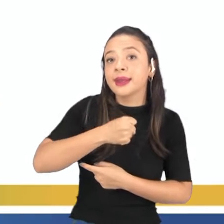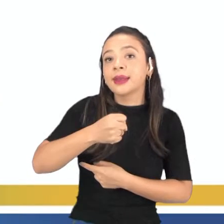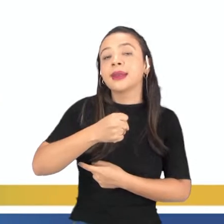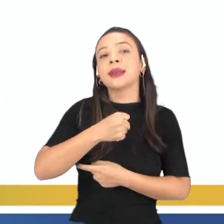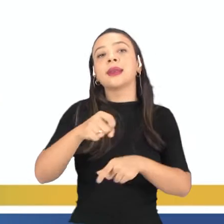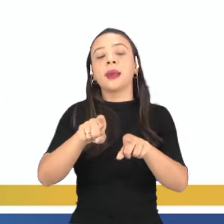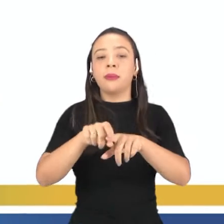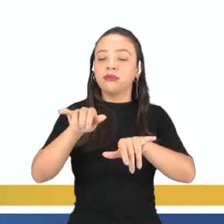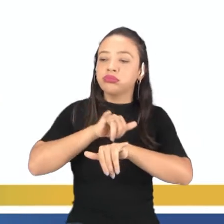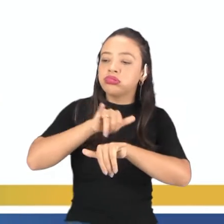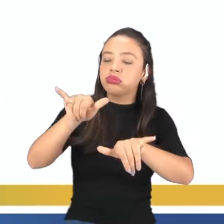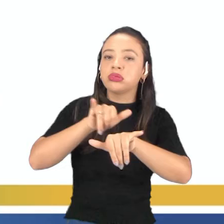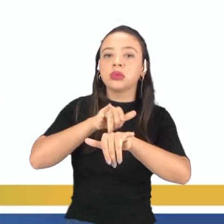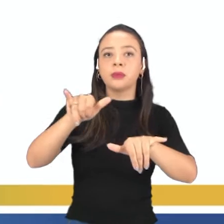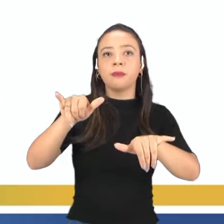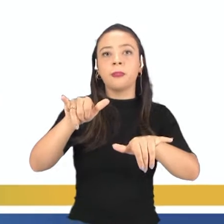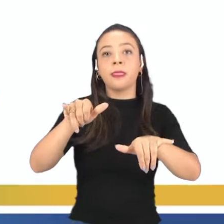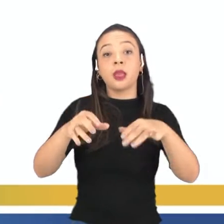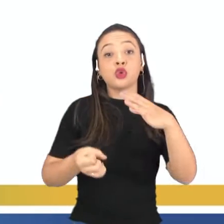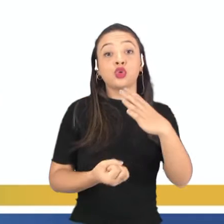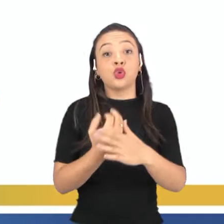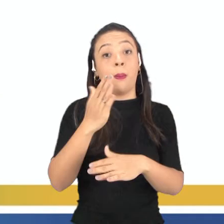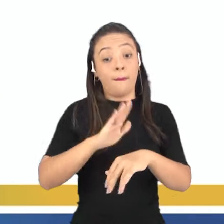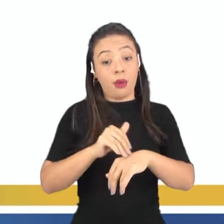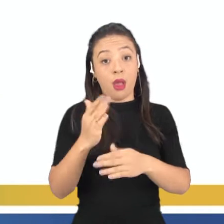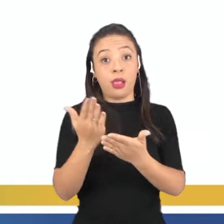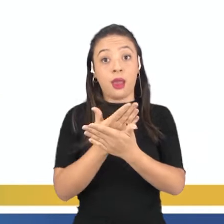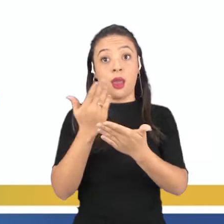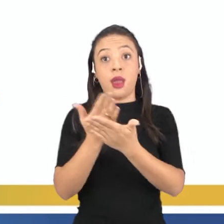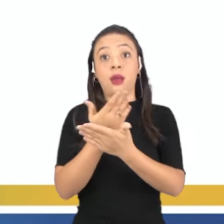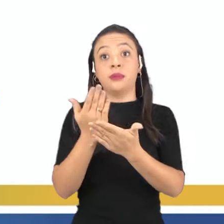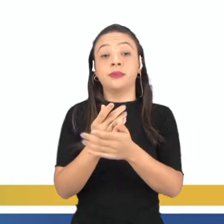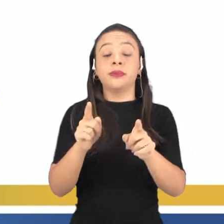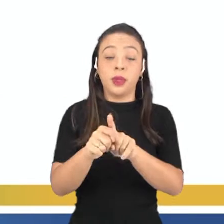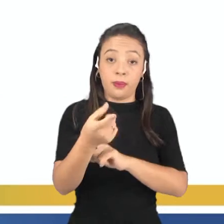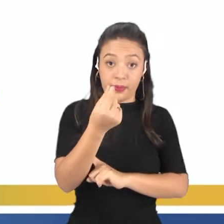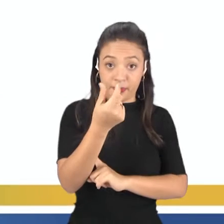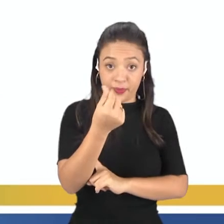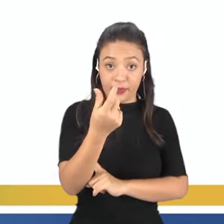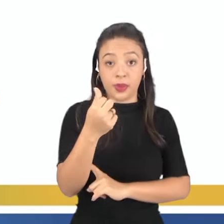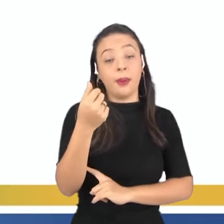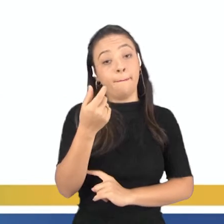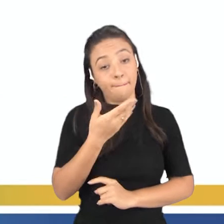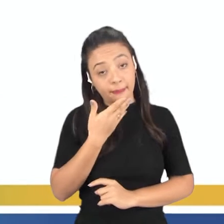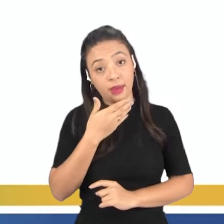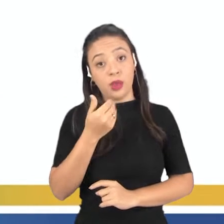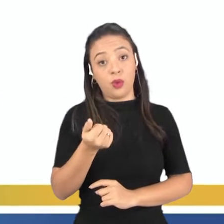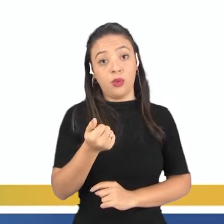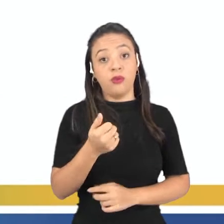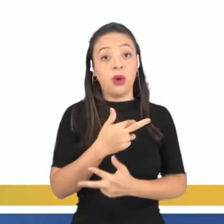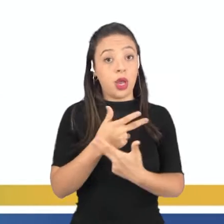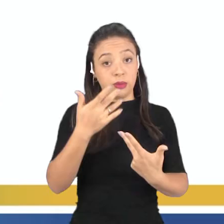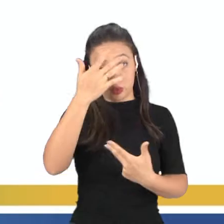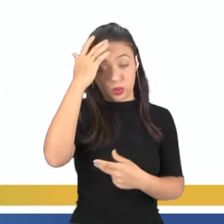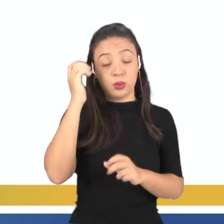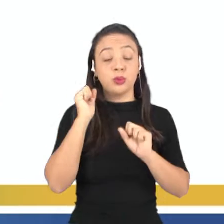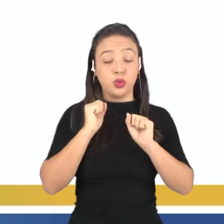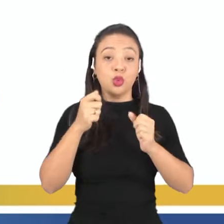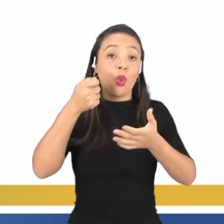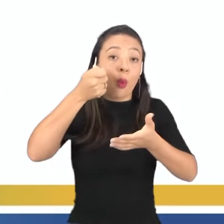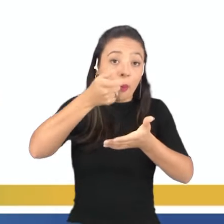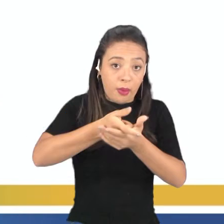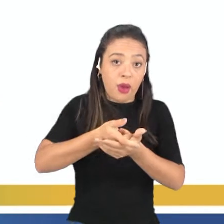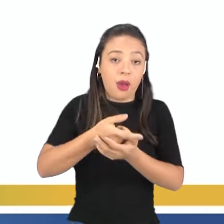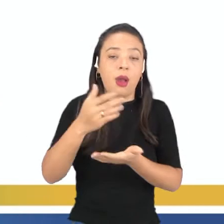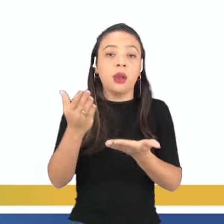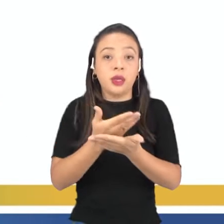o que aconteceu? Mais livros foram impressos, o preço se tornou mais acessível, mais pessoas podiam comprar livros e mais pessoas